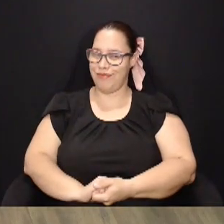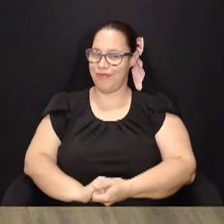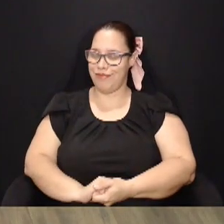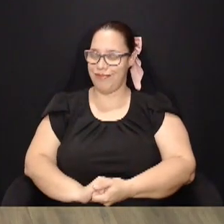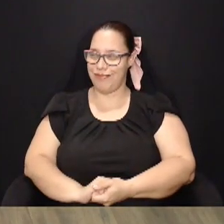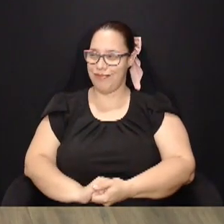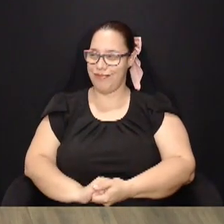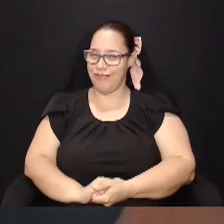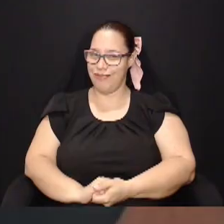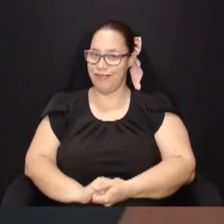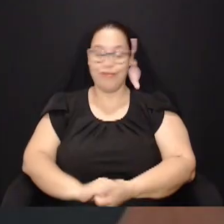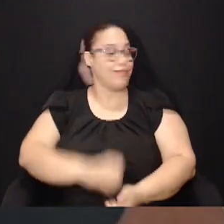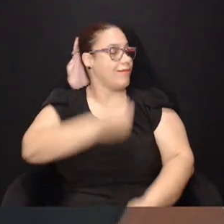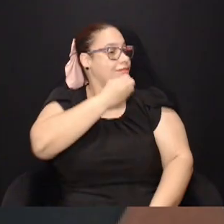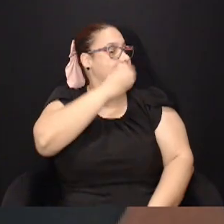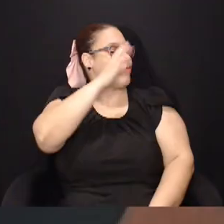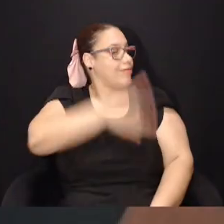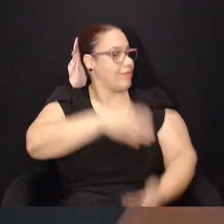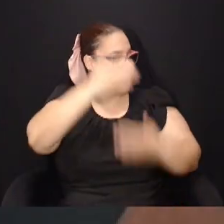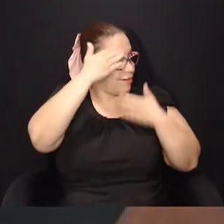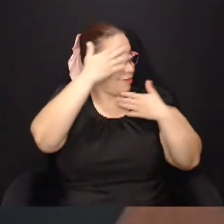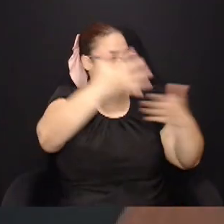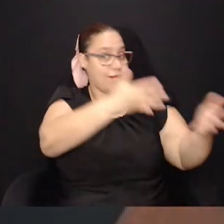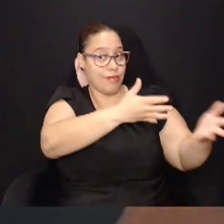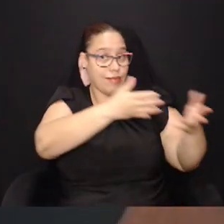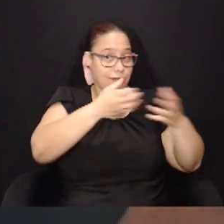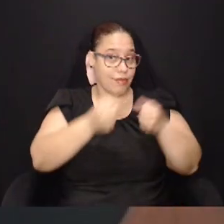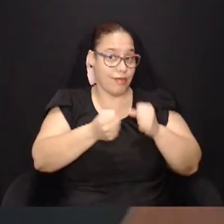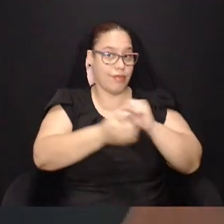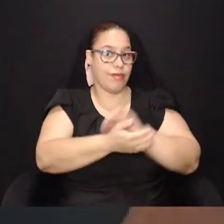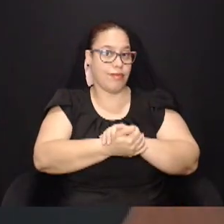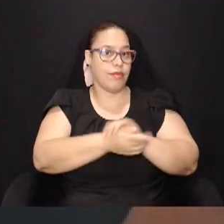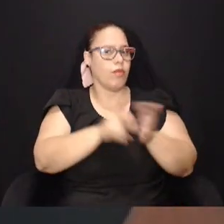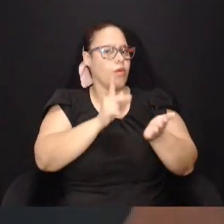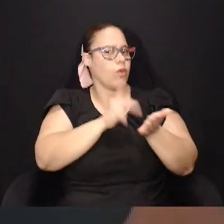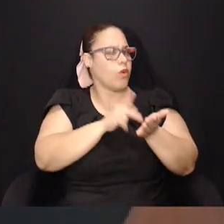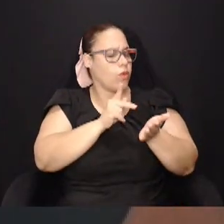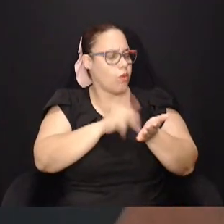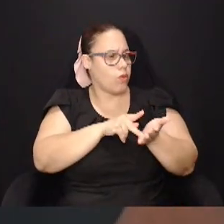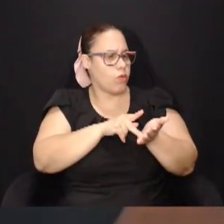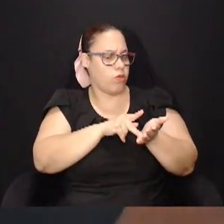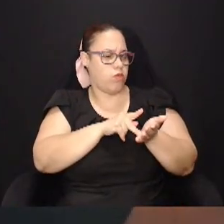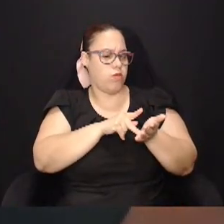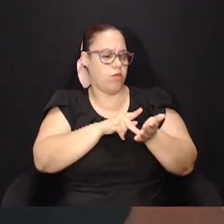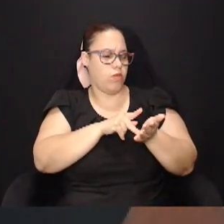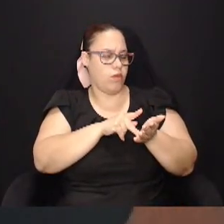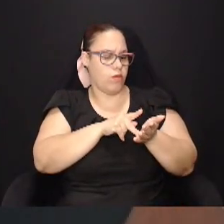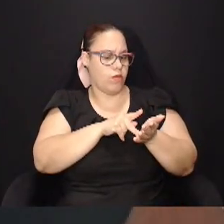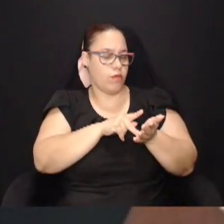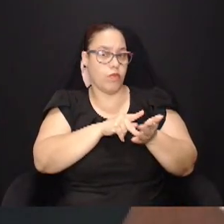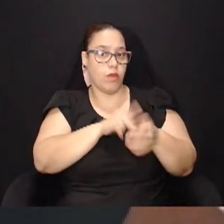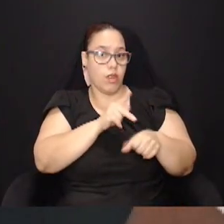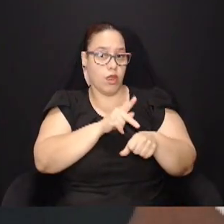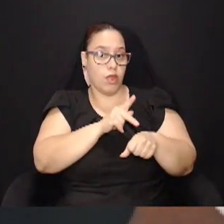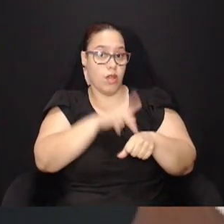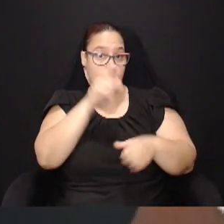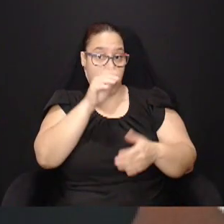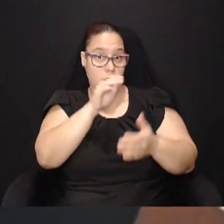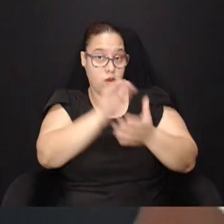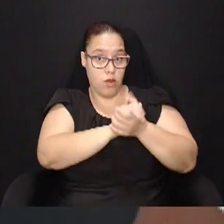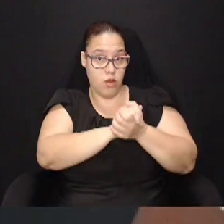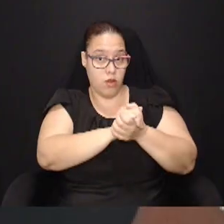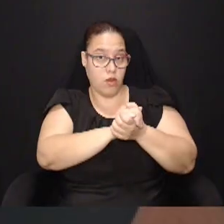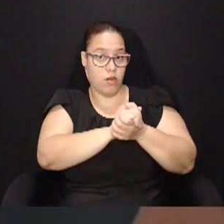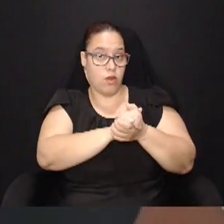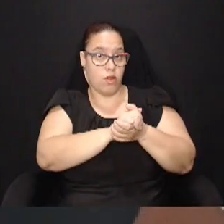Boa tarde, obrigado pelo convite. Na verdade, após o meu casamento, é que eu resolvi